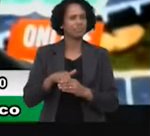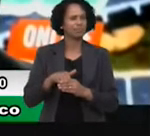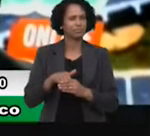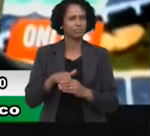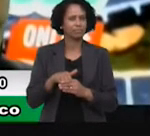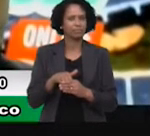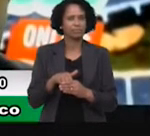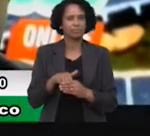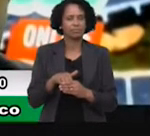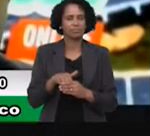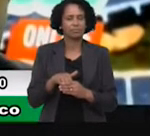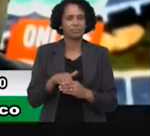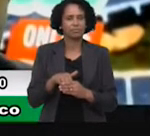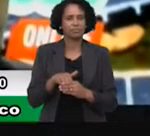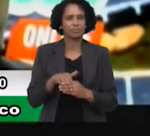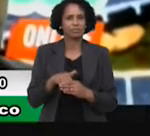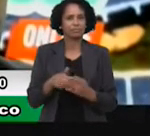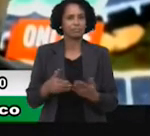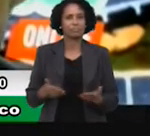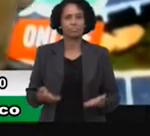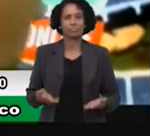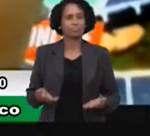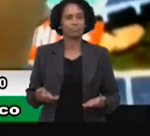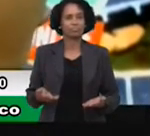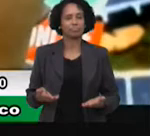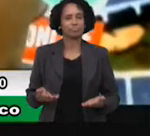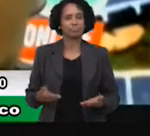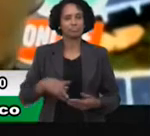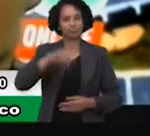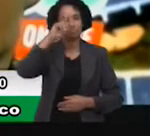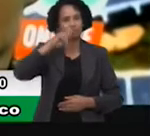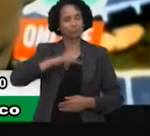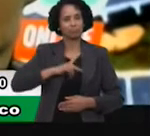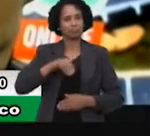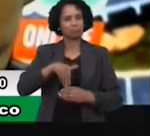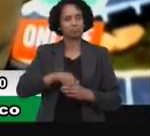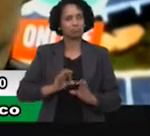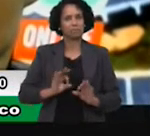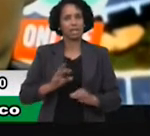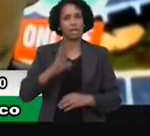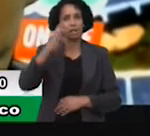Nobre vereador, presidente da casa, Ribamar, não vota.